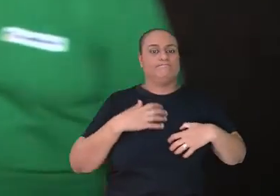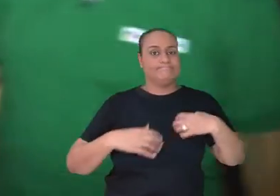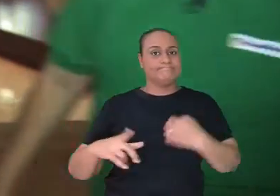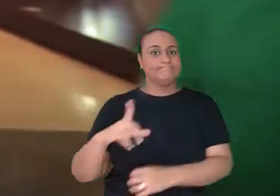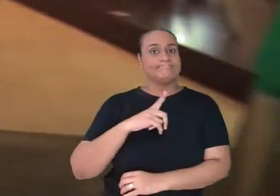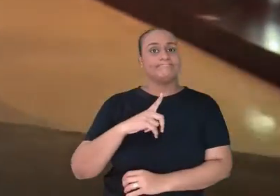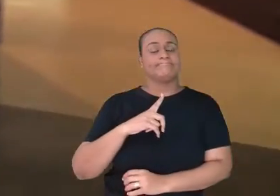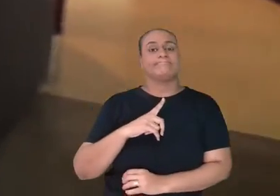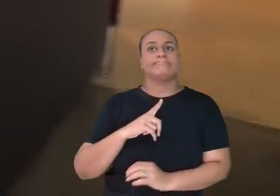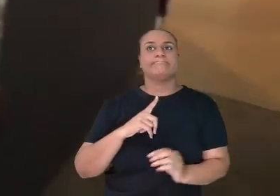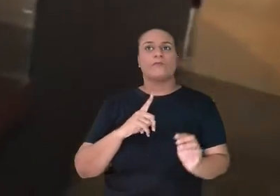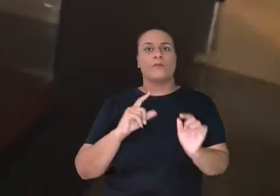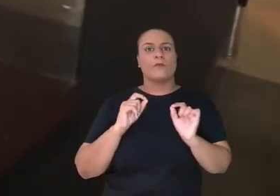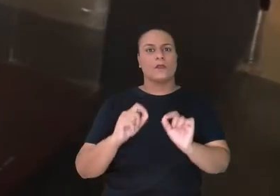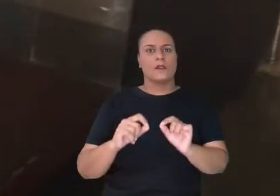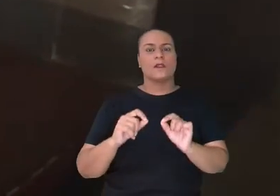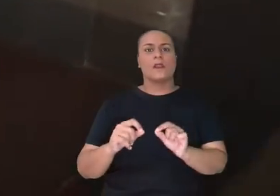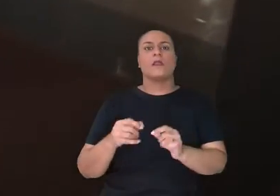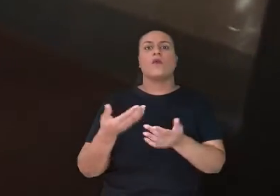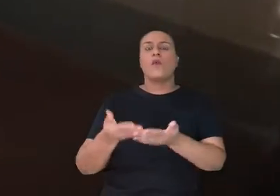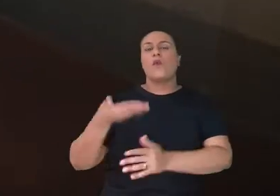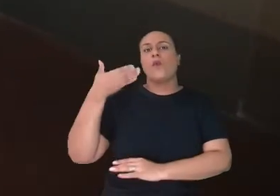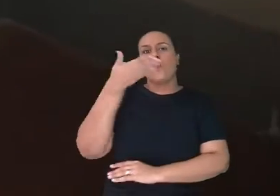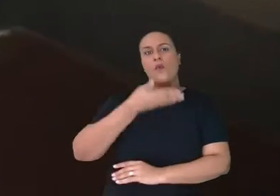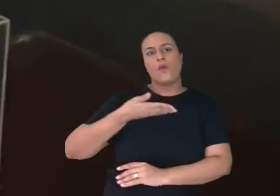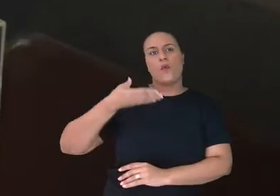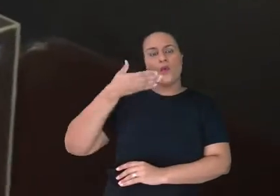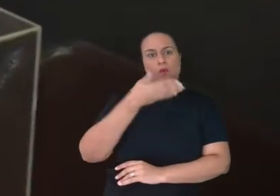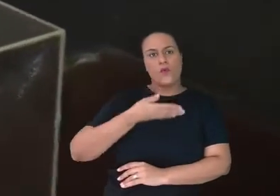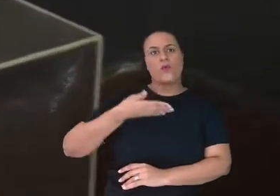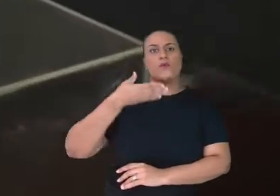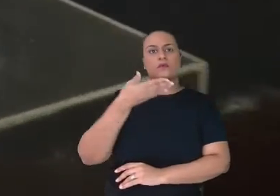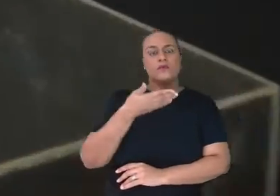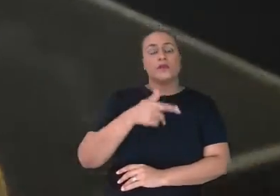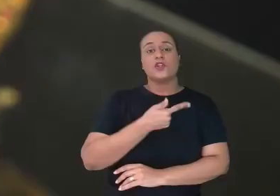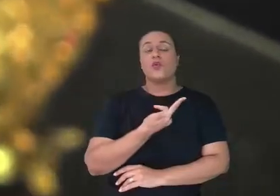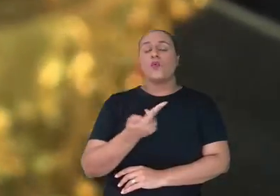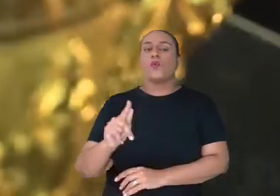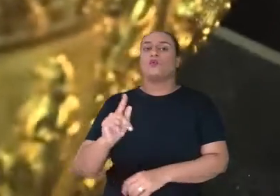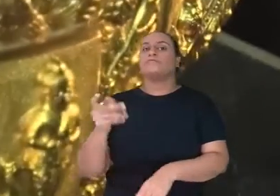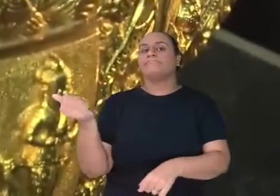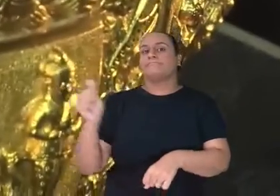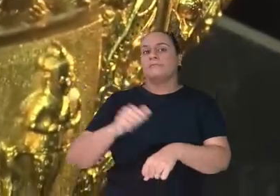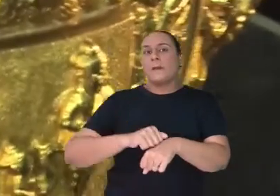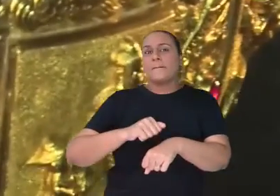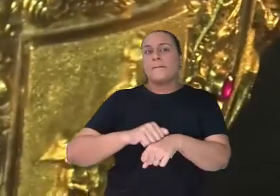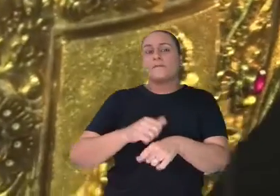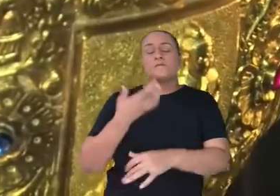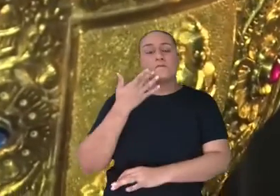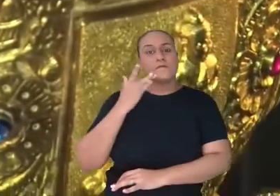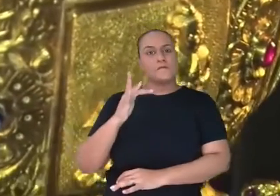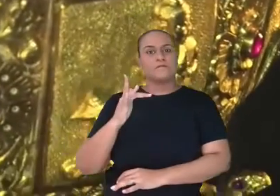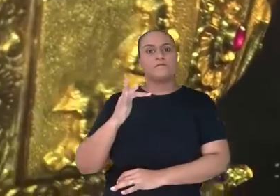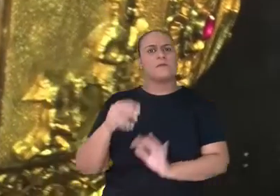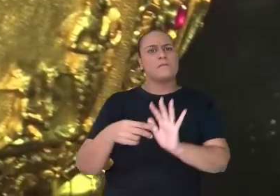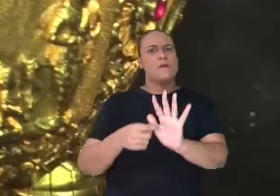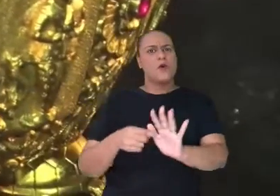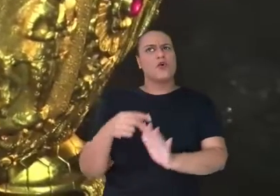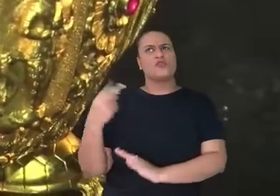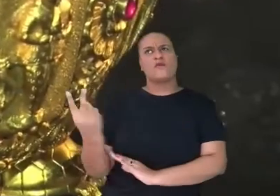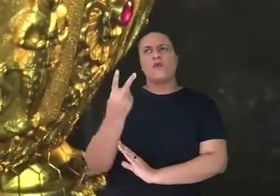um açucareiro de ouro com pedras preciosas. E que mostra o outro lado da riqueza do Nordeste.